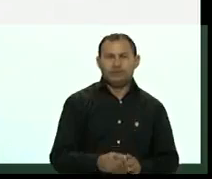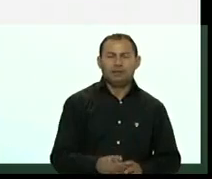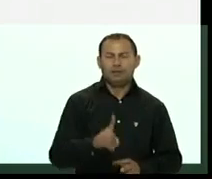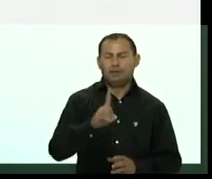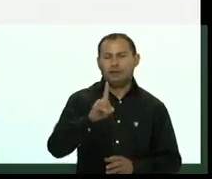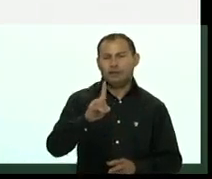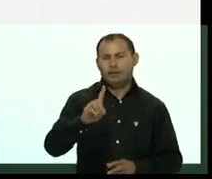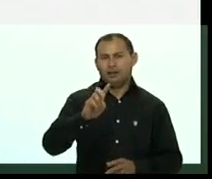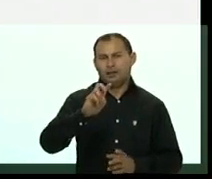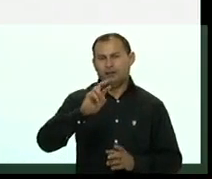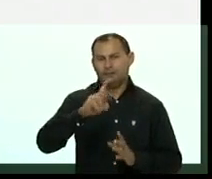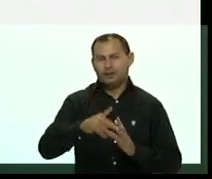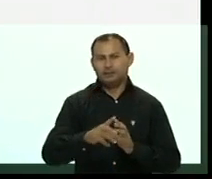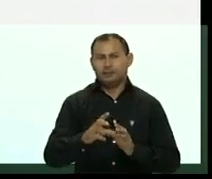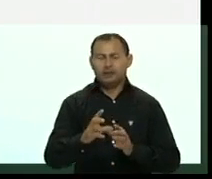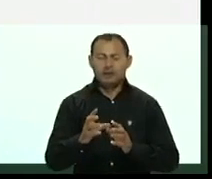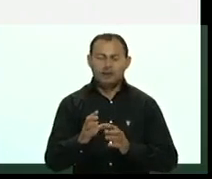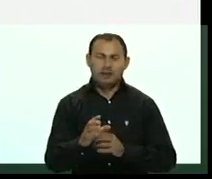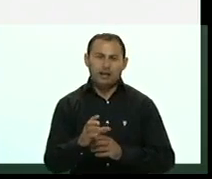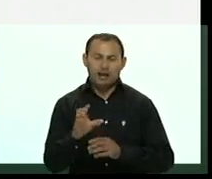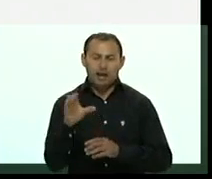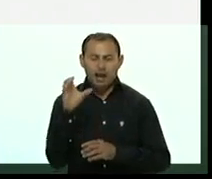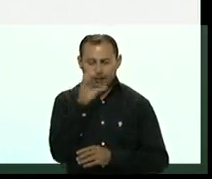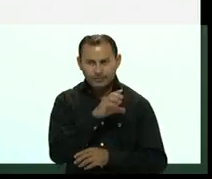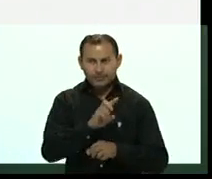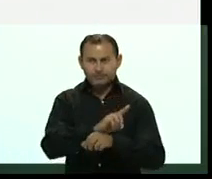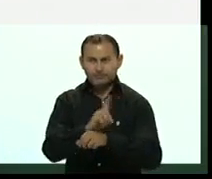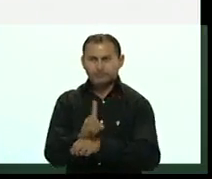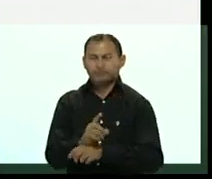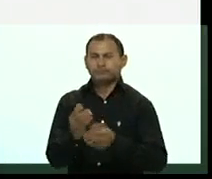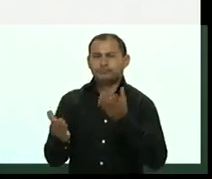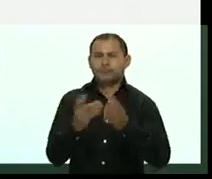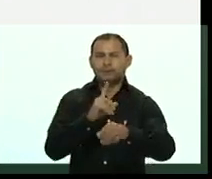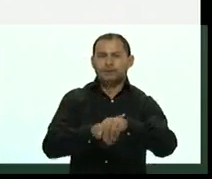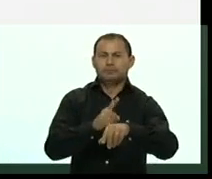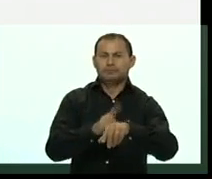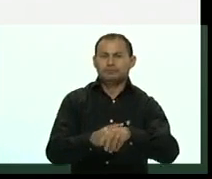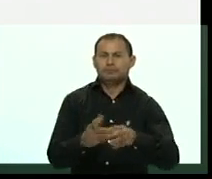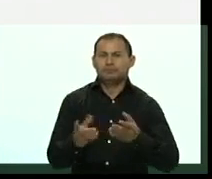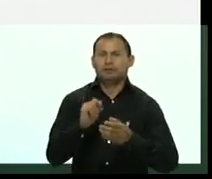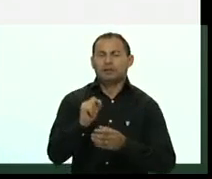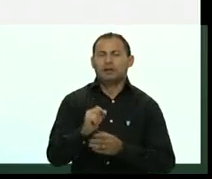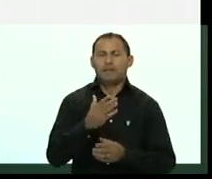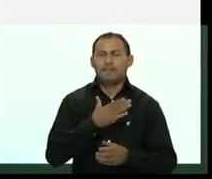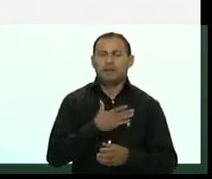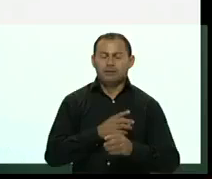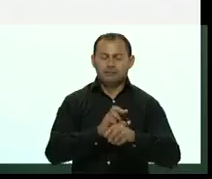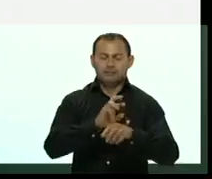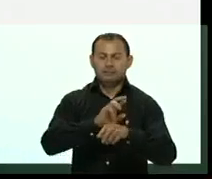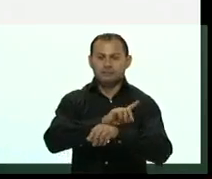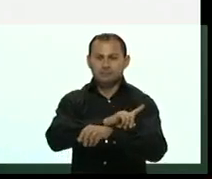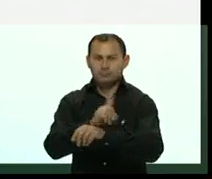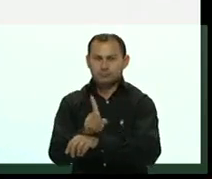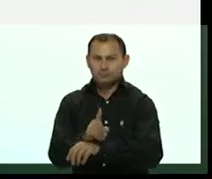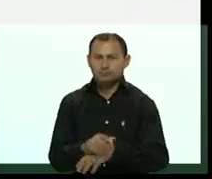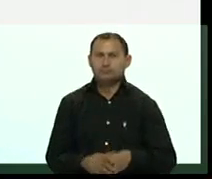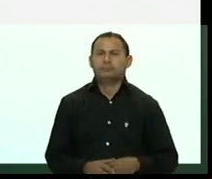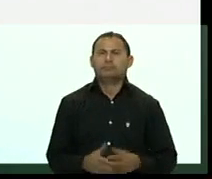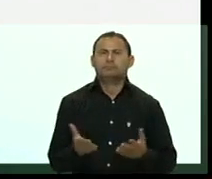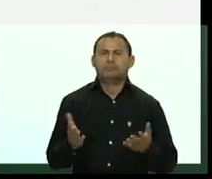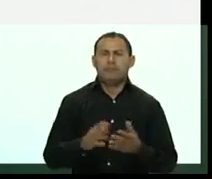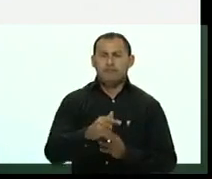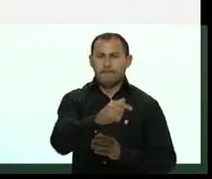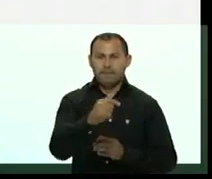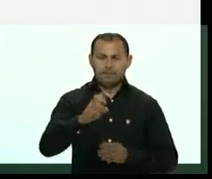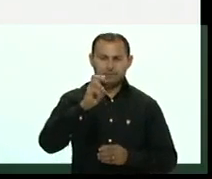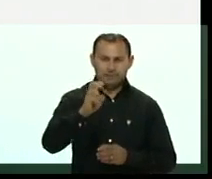ser a derivada em relação à velocidade, derivada da velocidade em relação ao tempo. Quem era a minha velocidade?